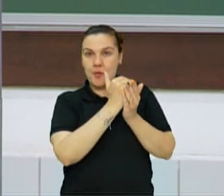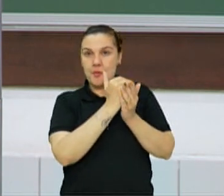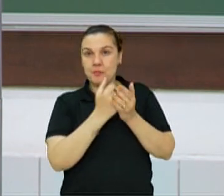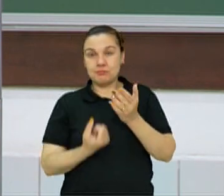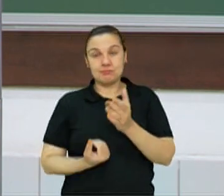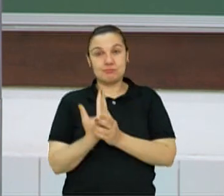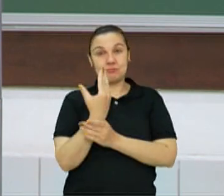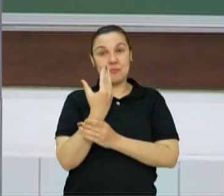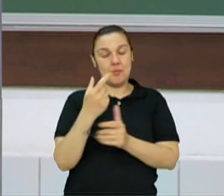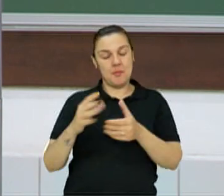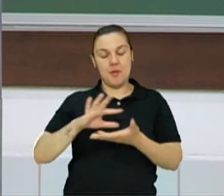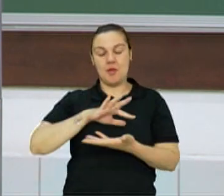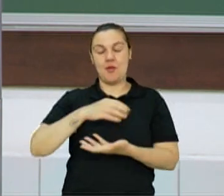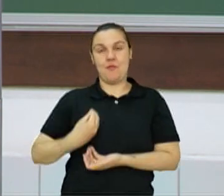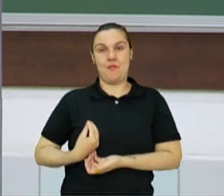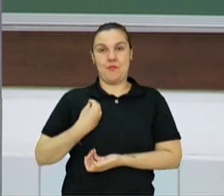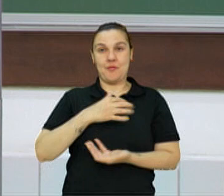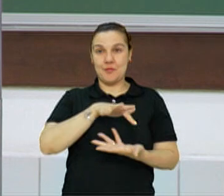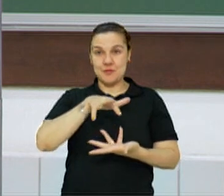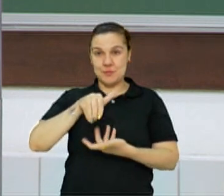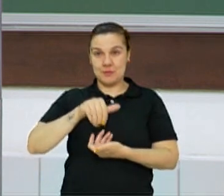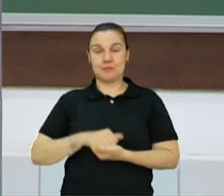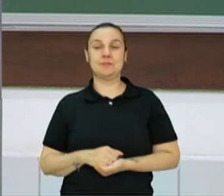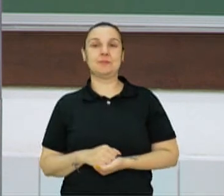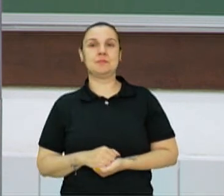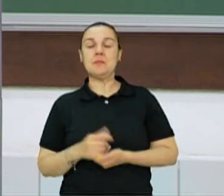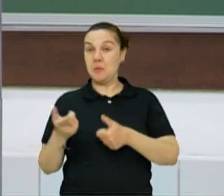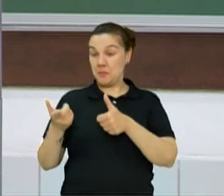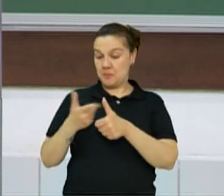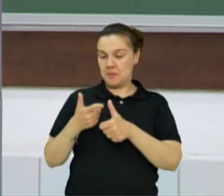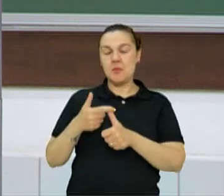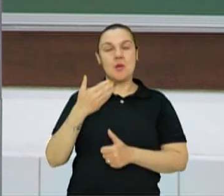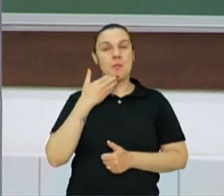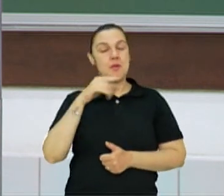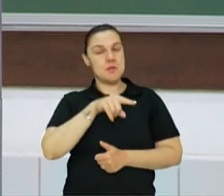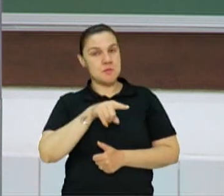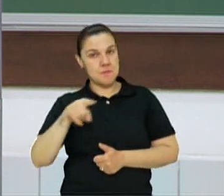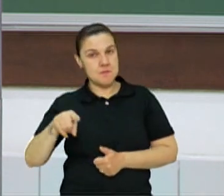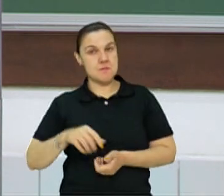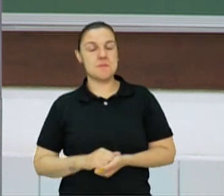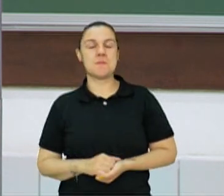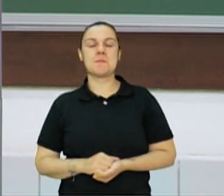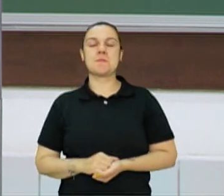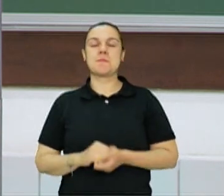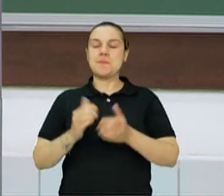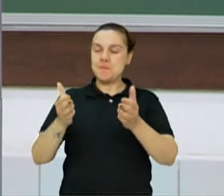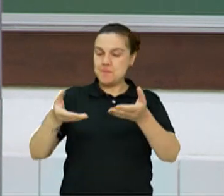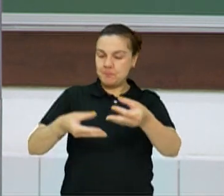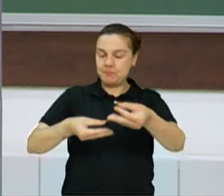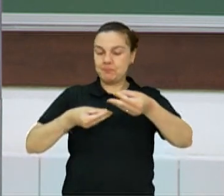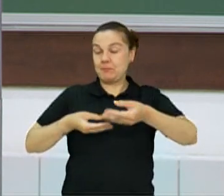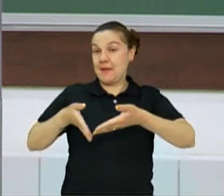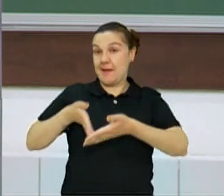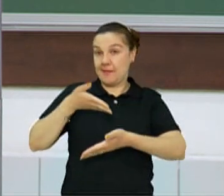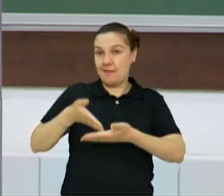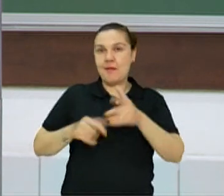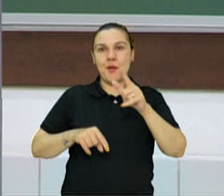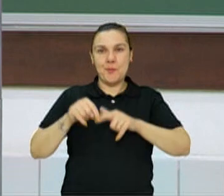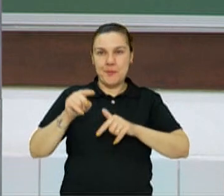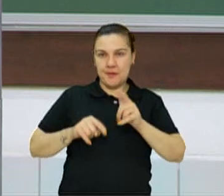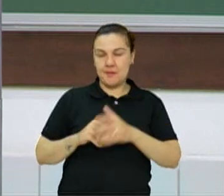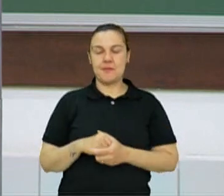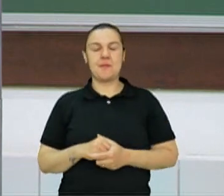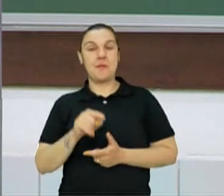o primeiro ser vivo a habitar o nosso planeta. Antes disso, eu peço para que vocês peguem o caderno de vocês, os